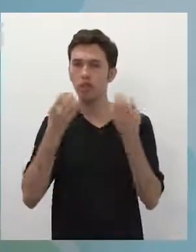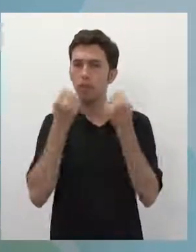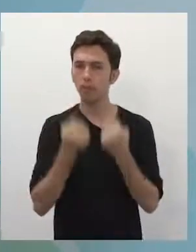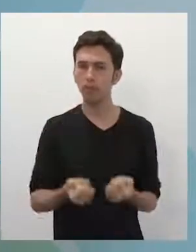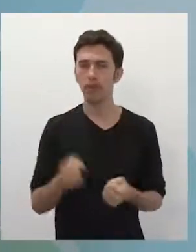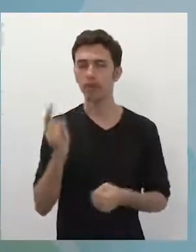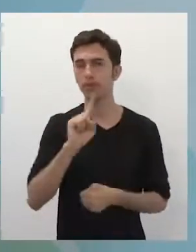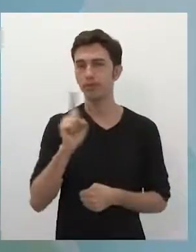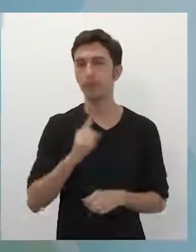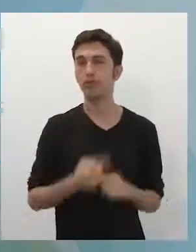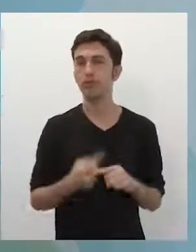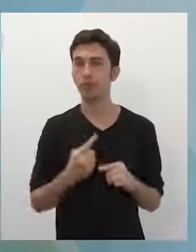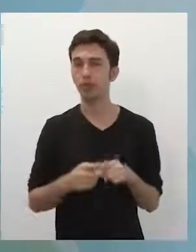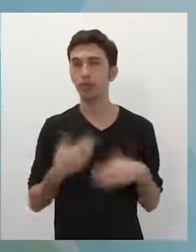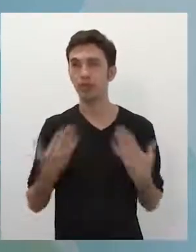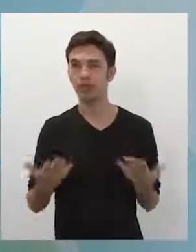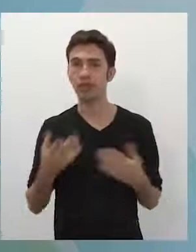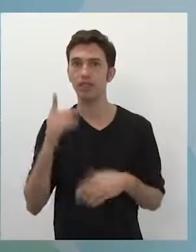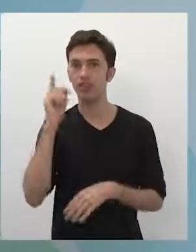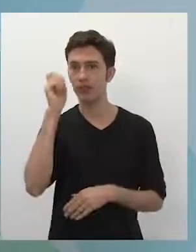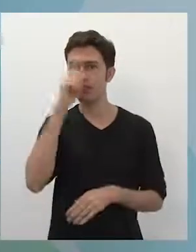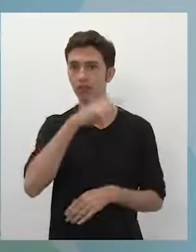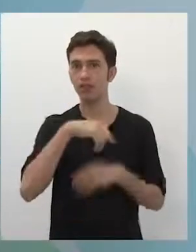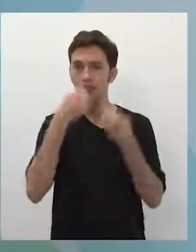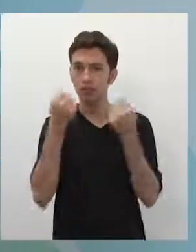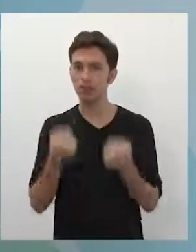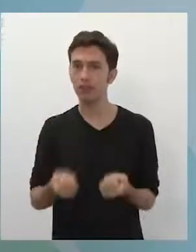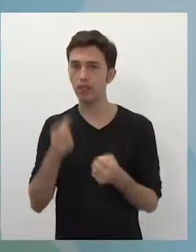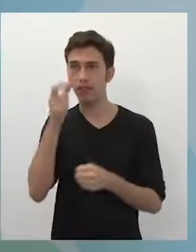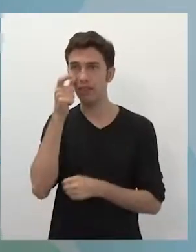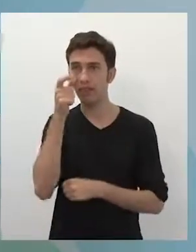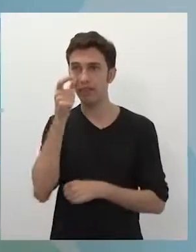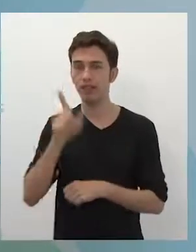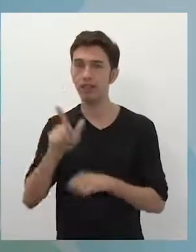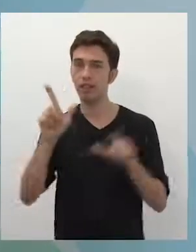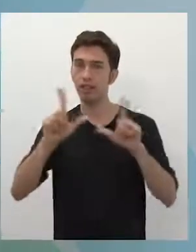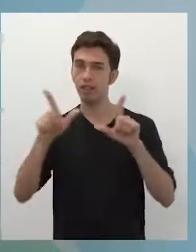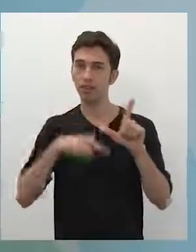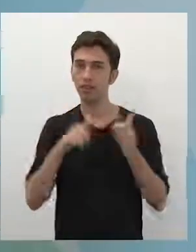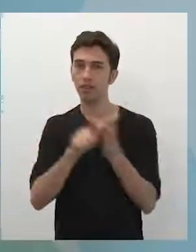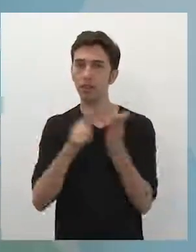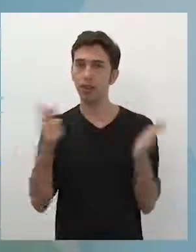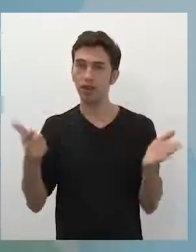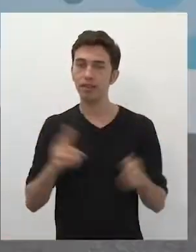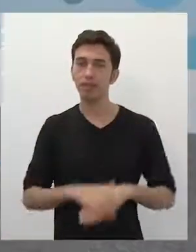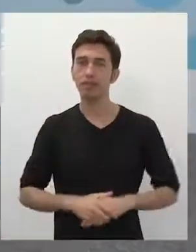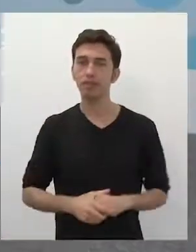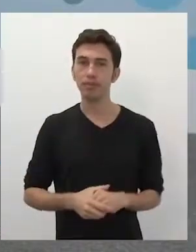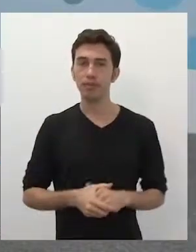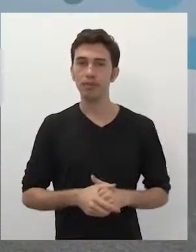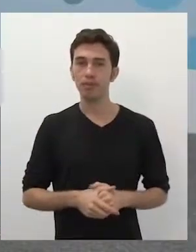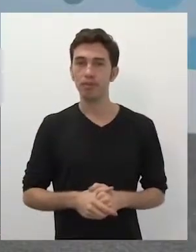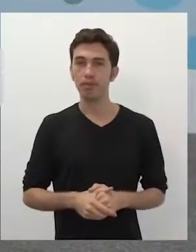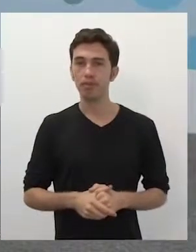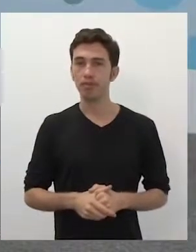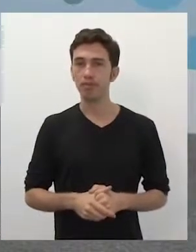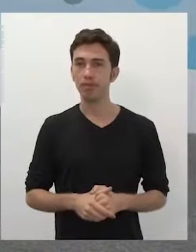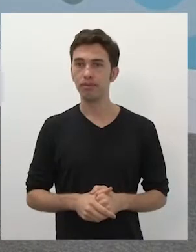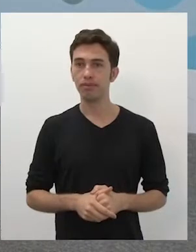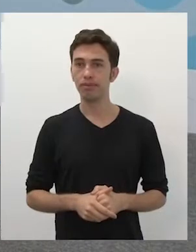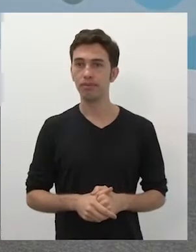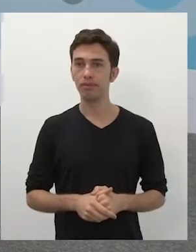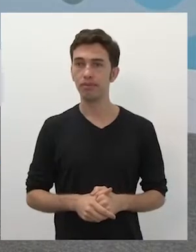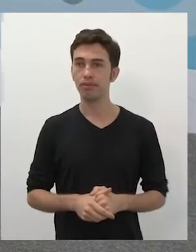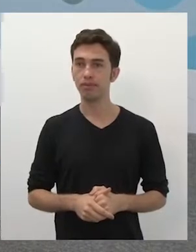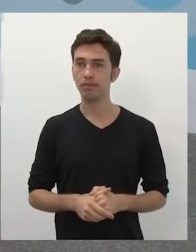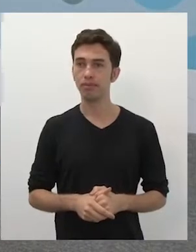Porque senão fica muito pesado assistir um jornal também, né? Só com desgraça. Isso. Então, eles